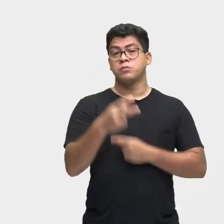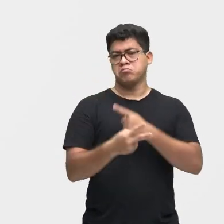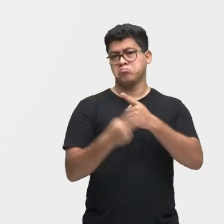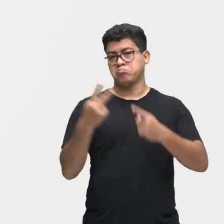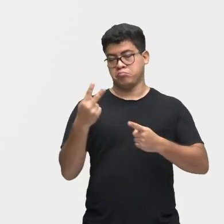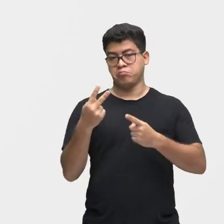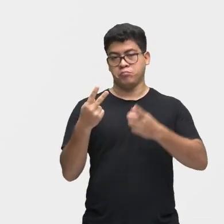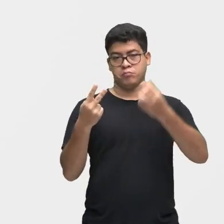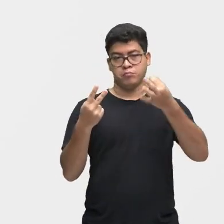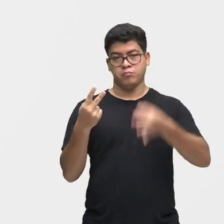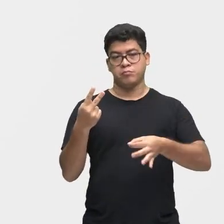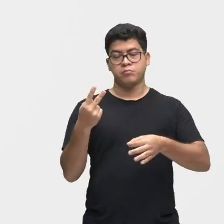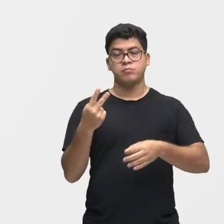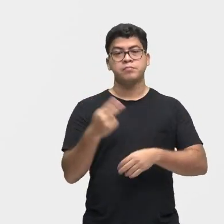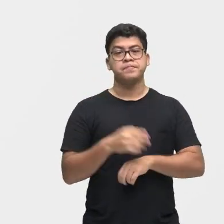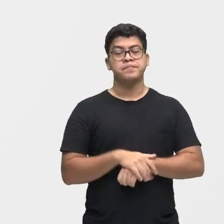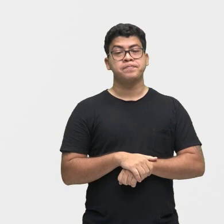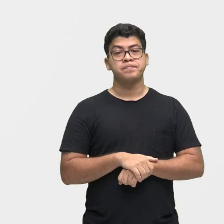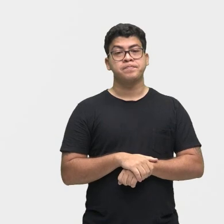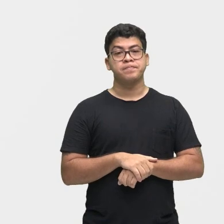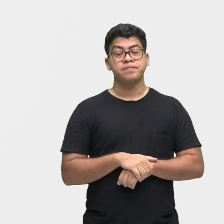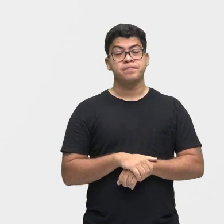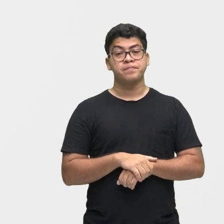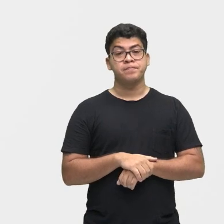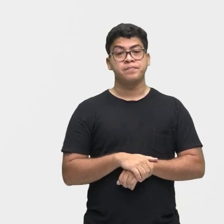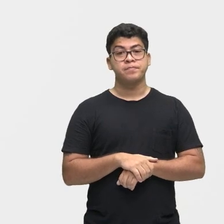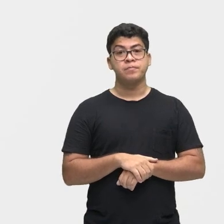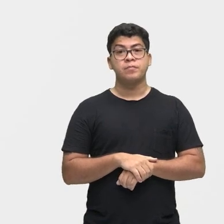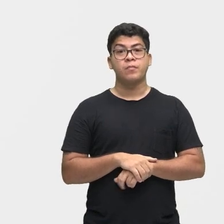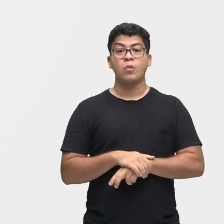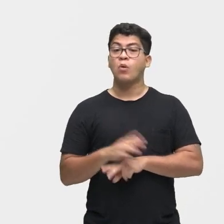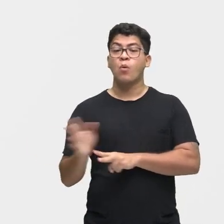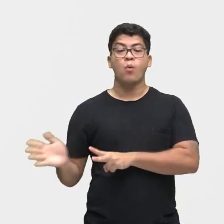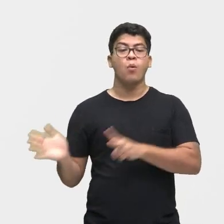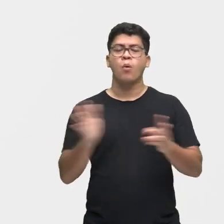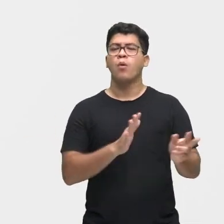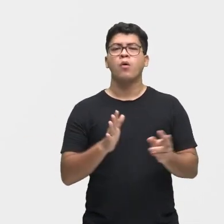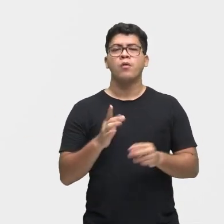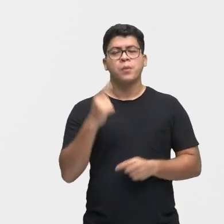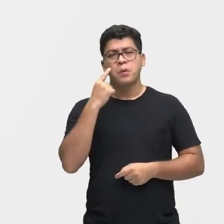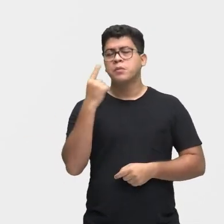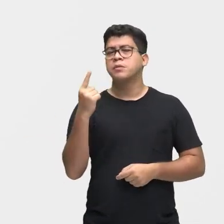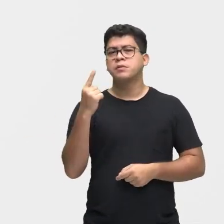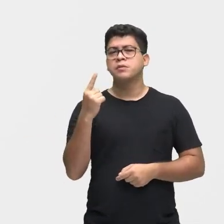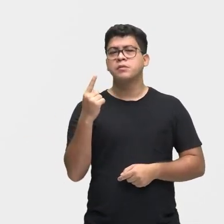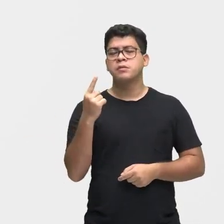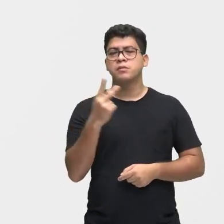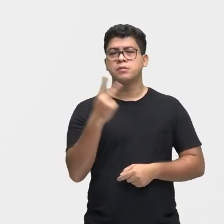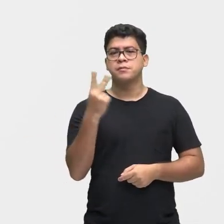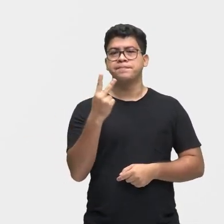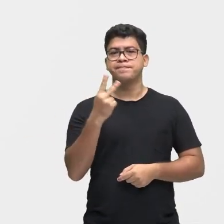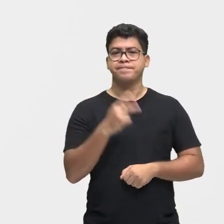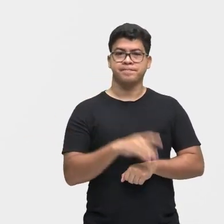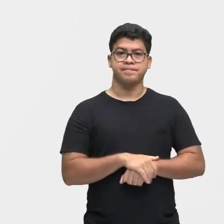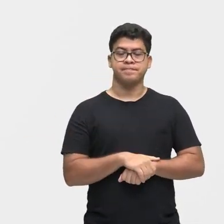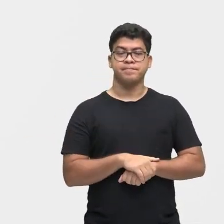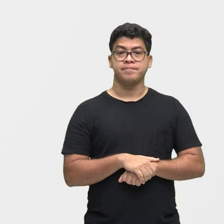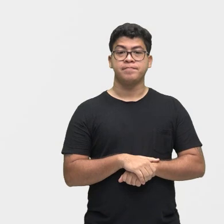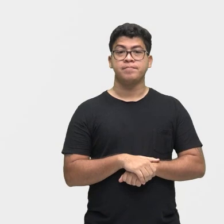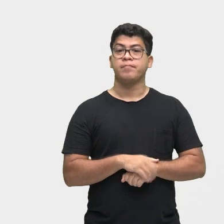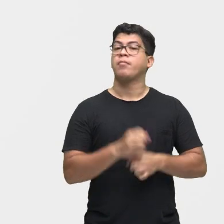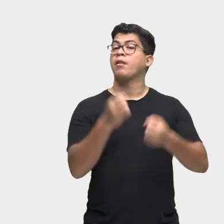não é mesmo? Que a nossa questão pedia. Então, tá aí. Vamos então ver a segunda questão? Ela nos diz o seguinte: